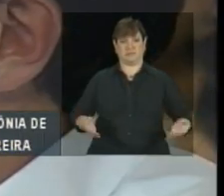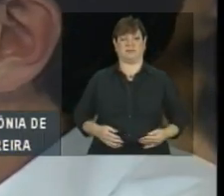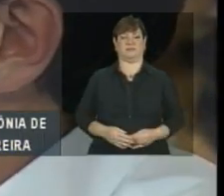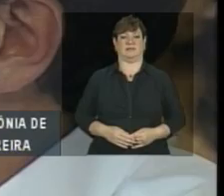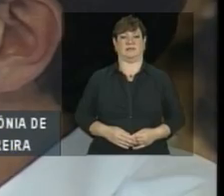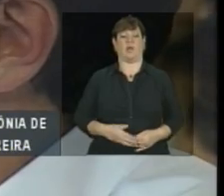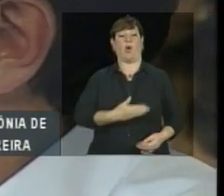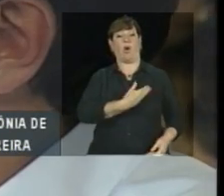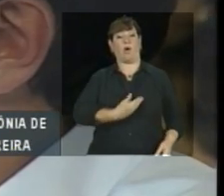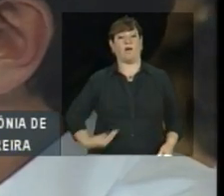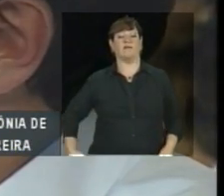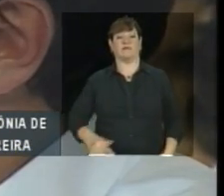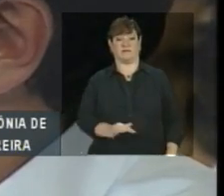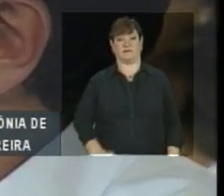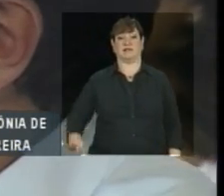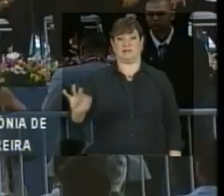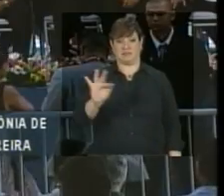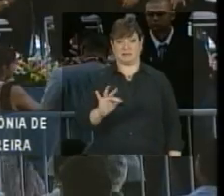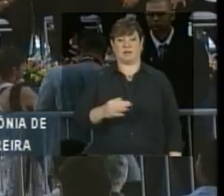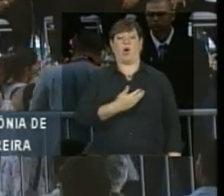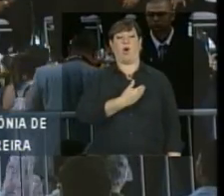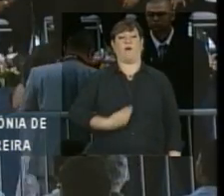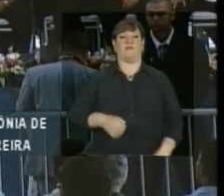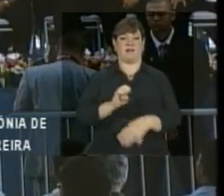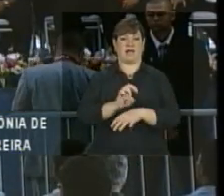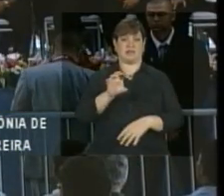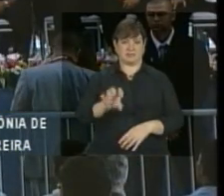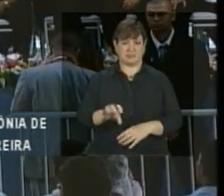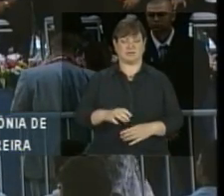O governo federal e o governo do estado